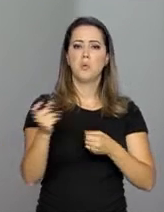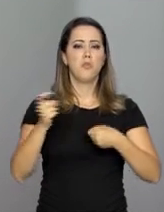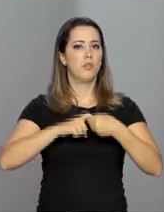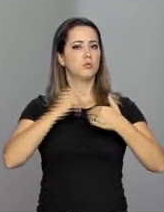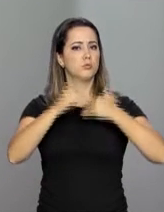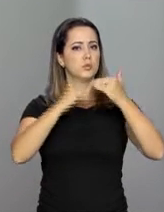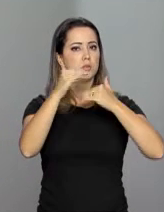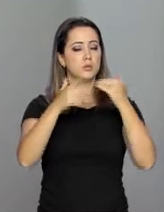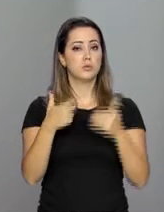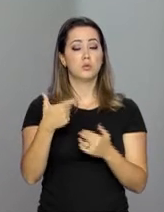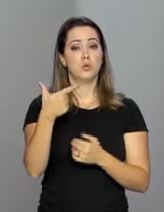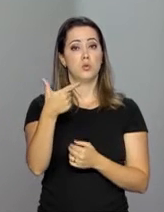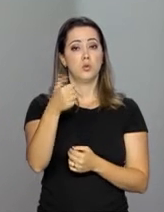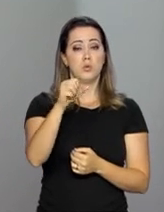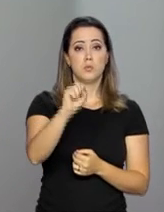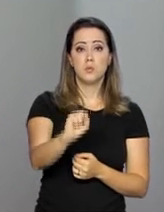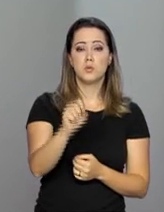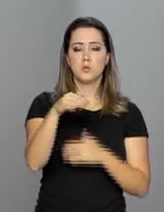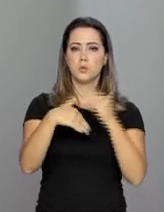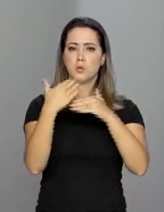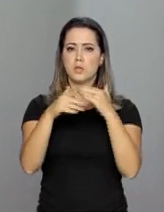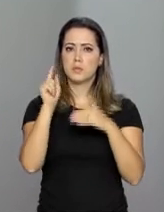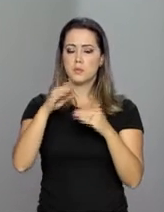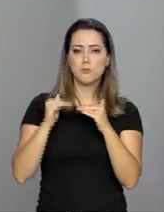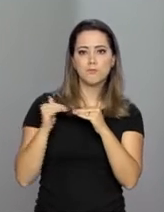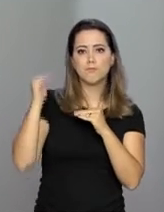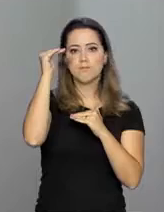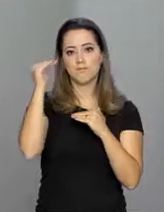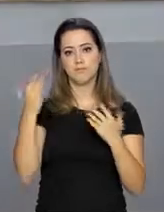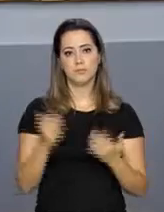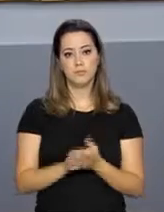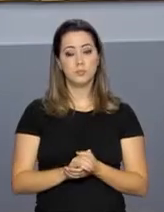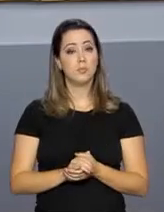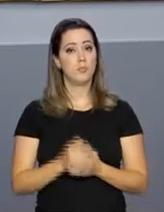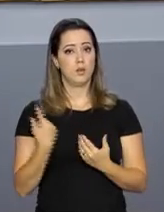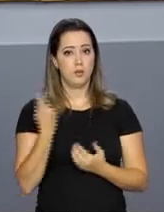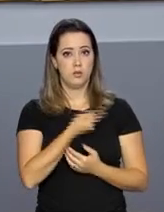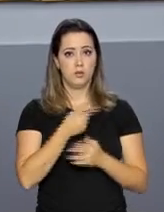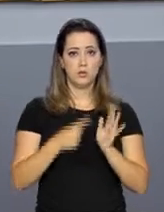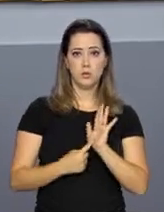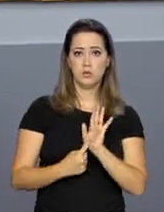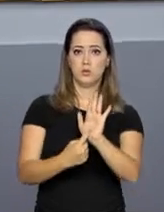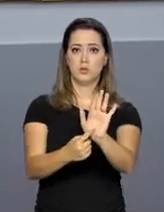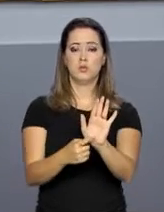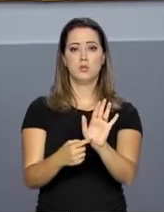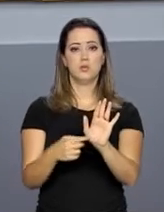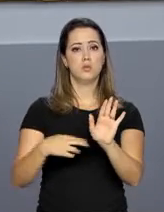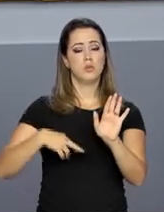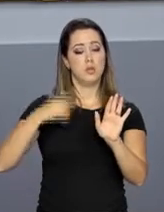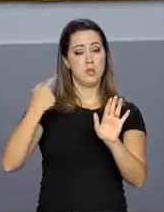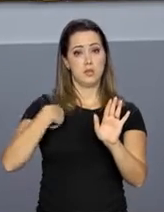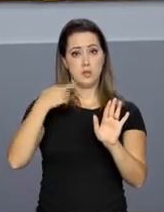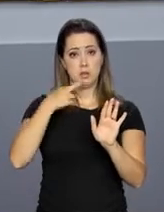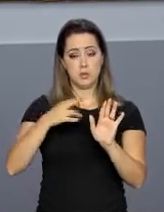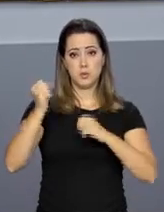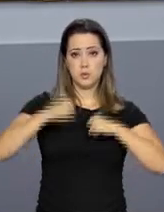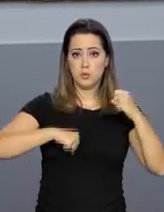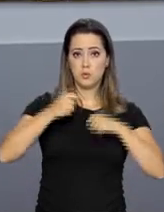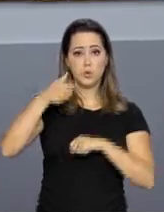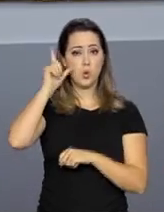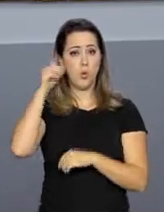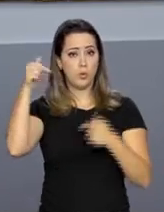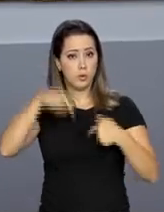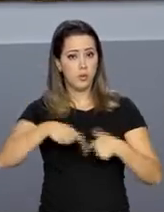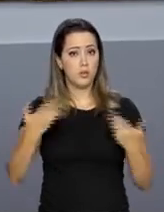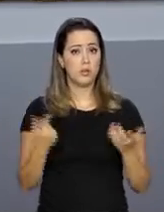e para 2018 o crescimento será ainda maior a gente mostrou esses resultados da indústria ontem aqui pra você e